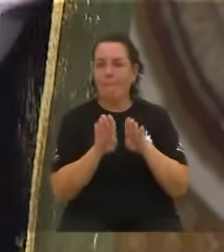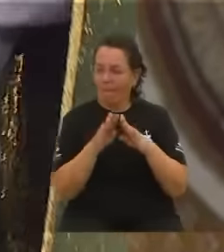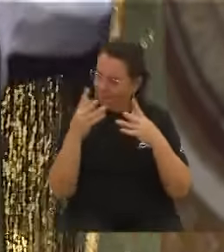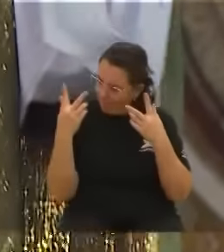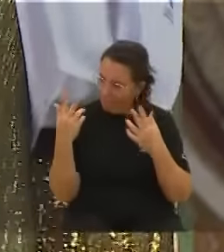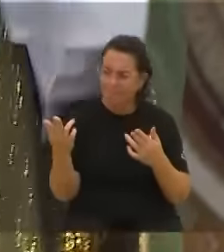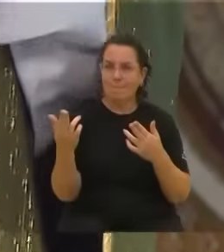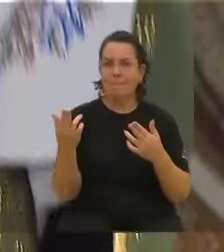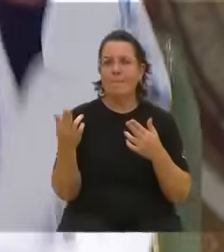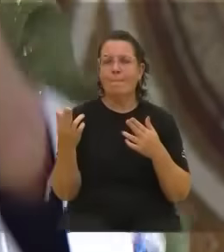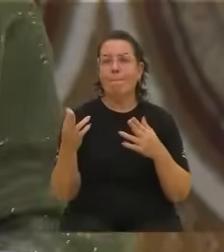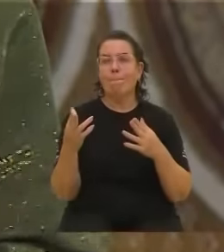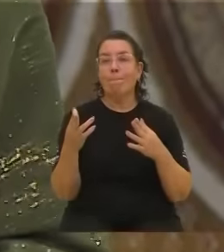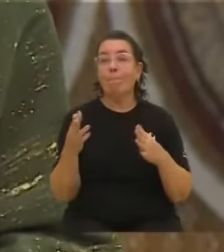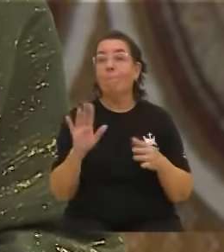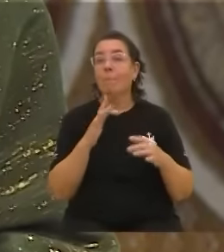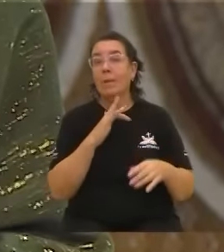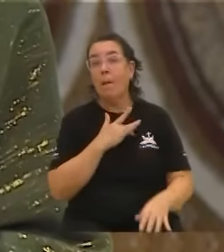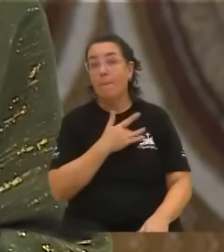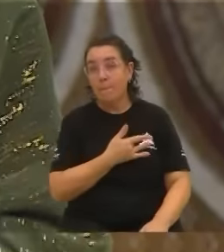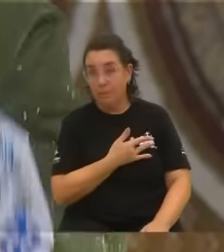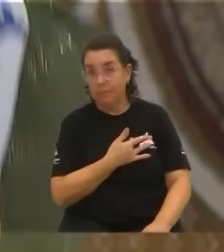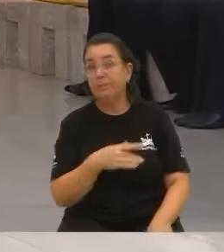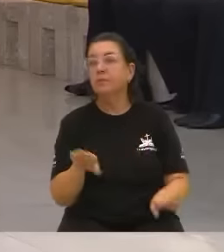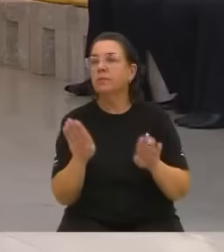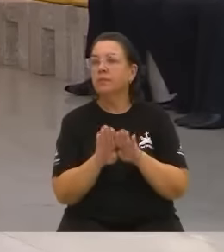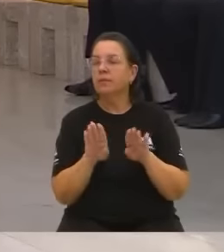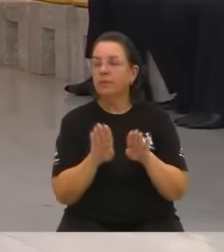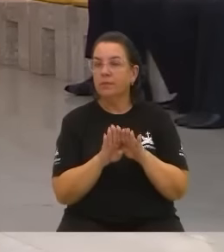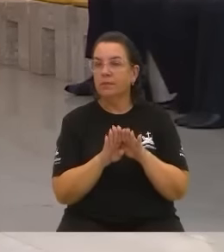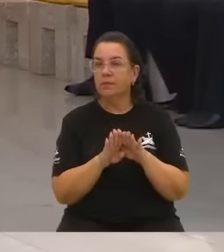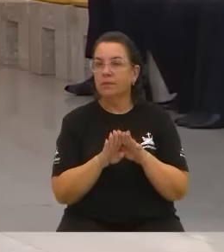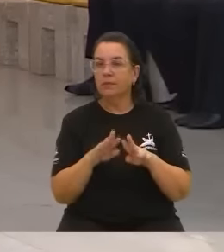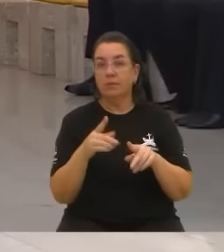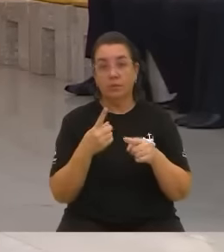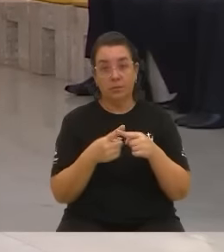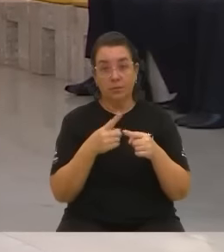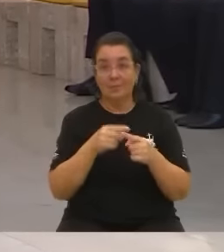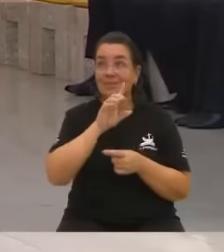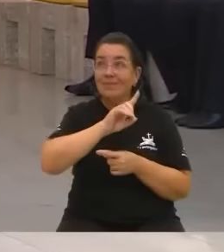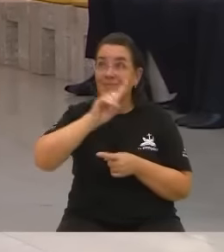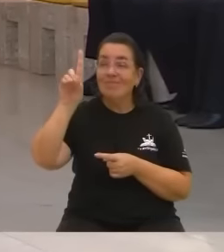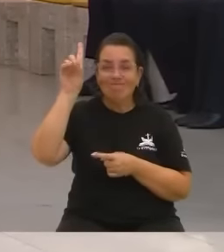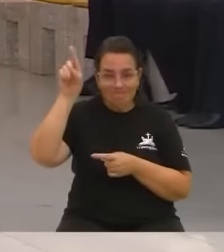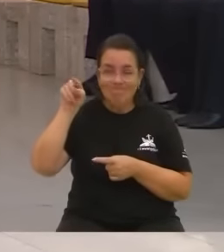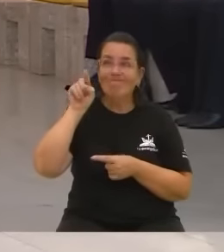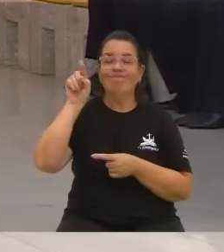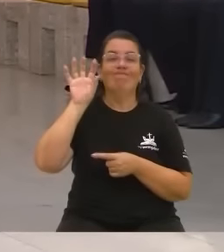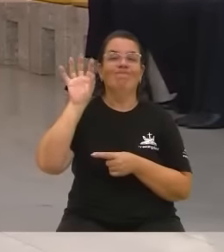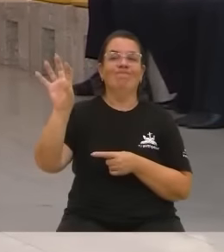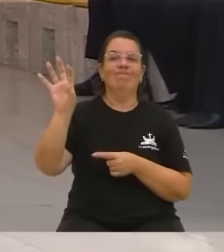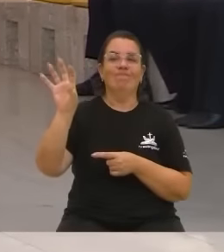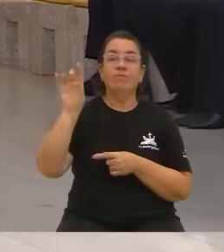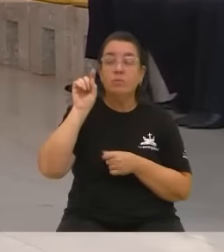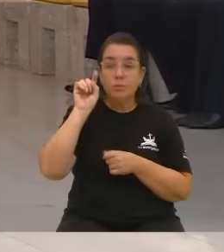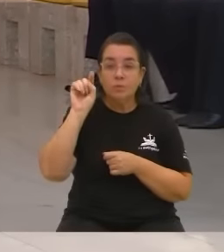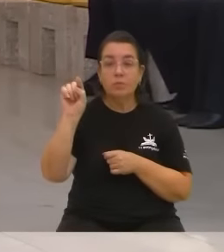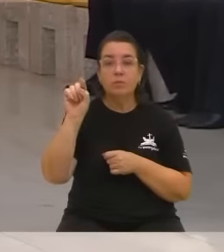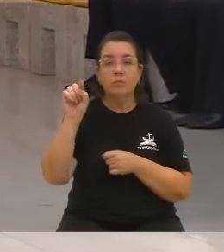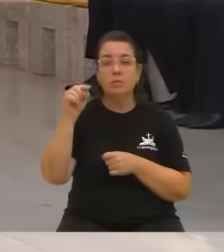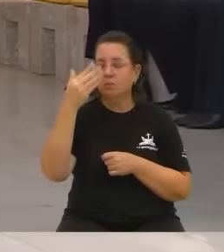e forte na compaixão, por Deus ser assim, ele fecha